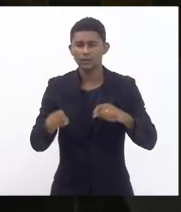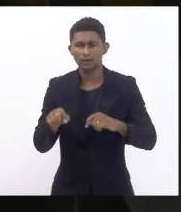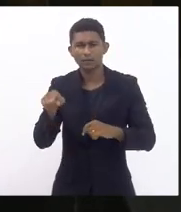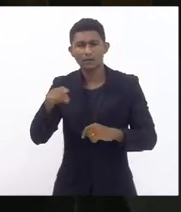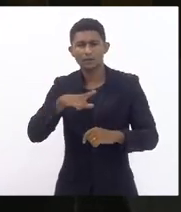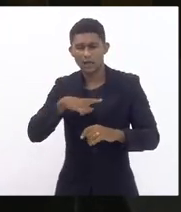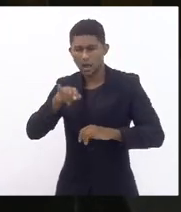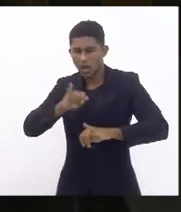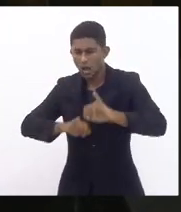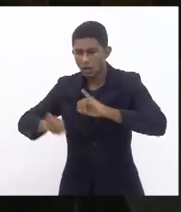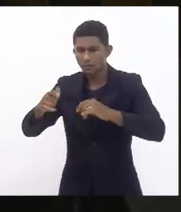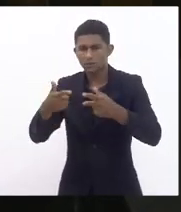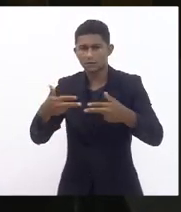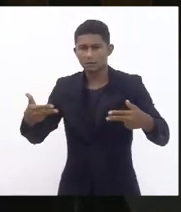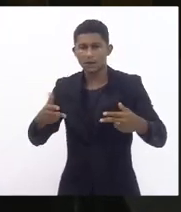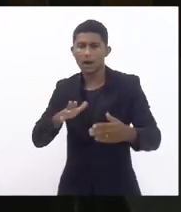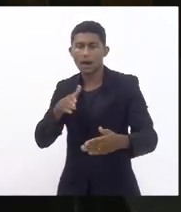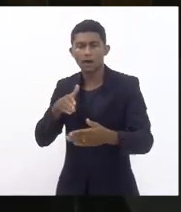2086.